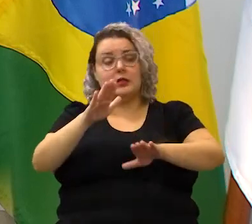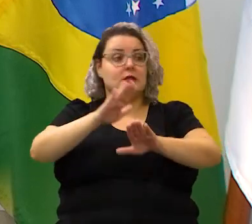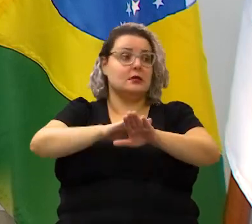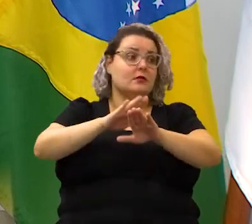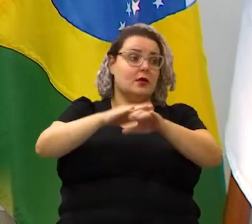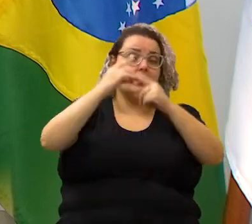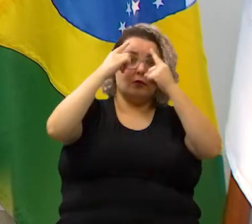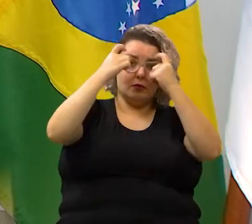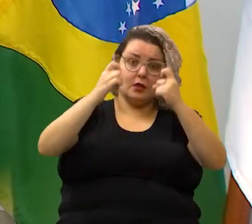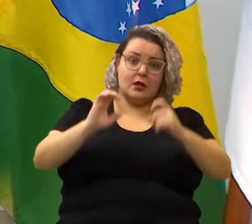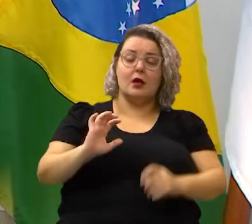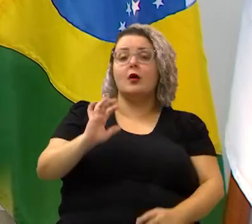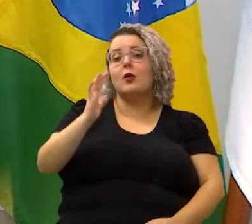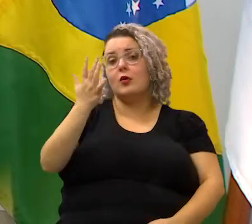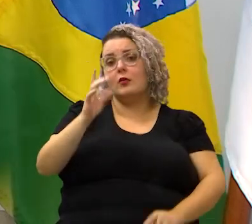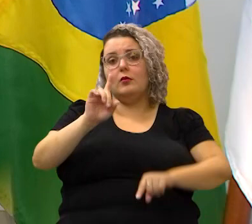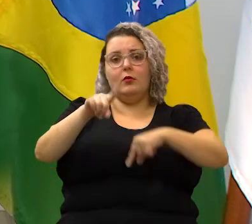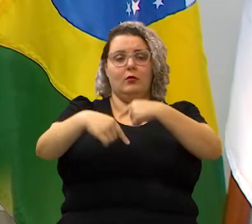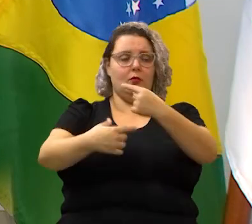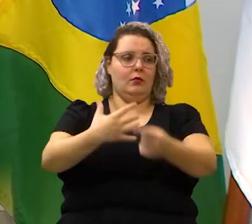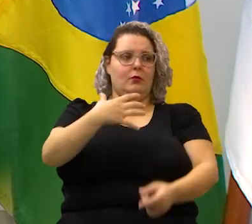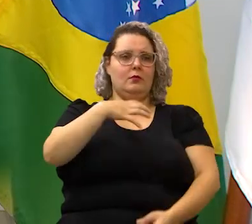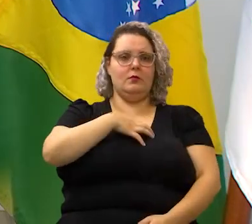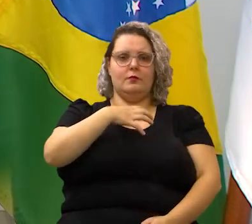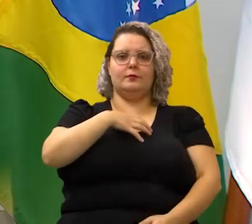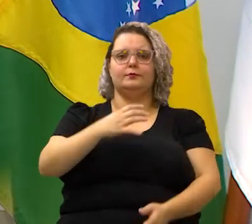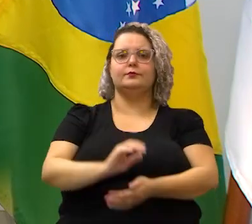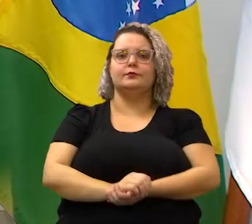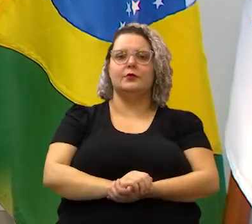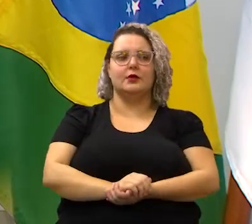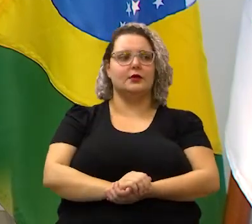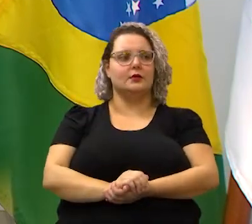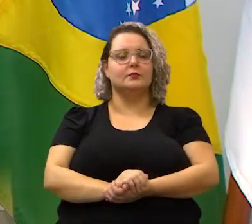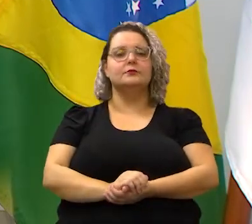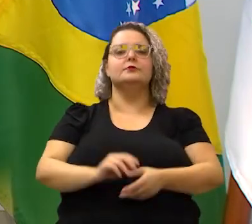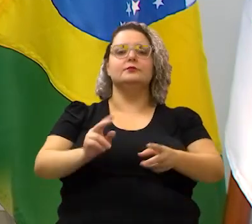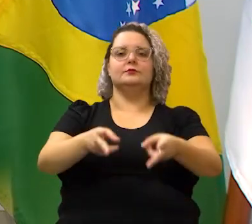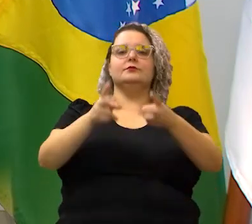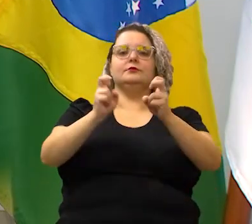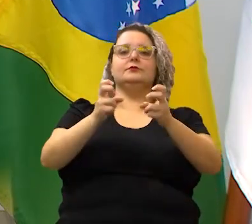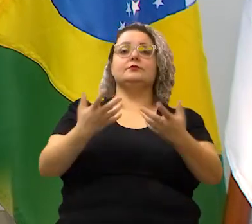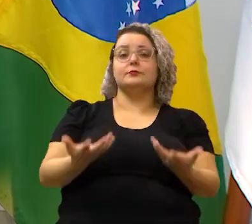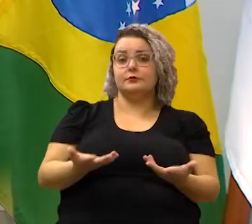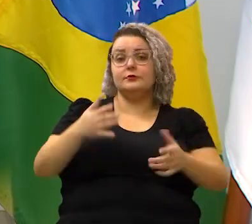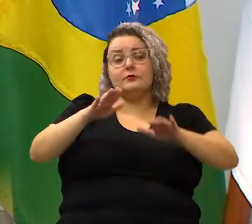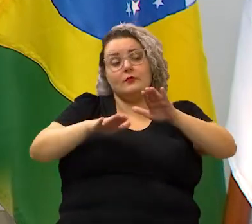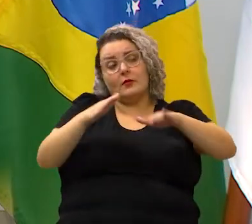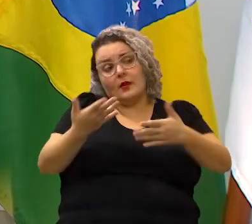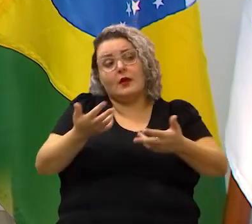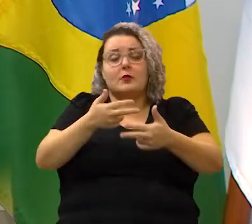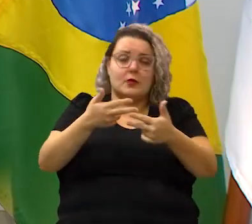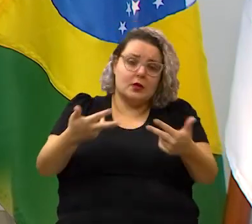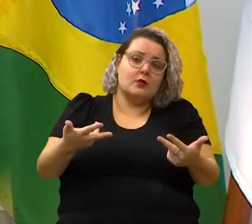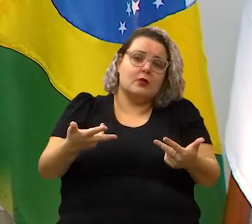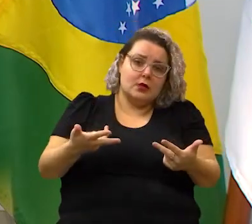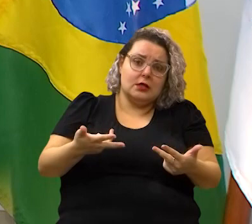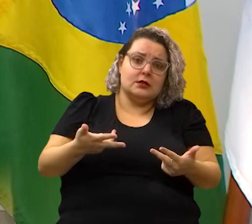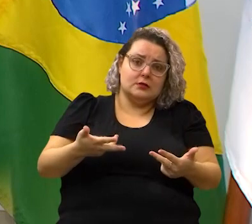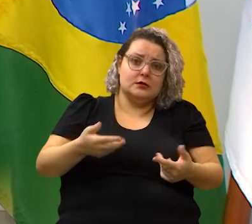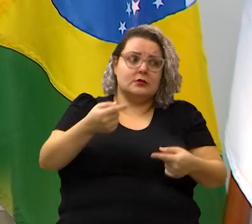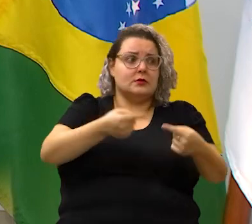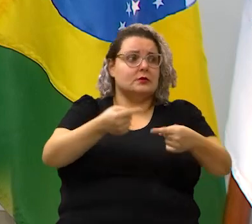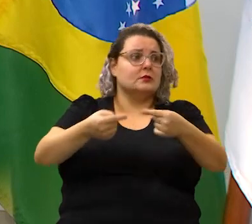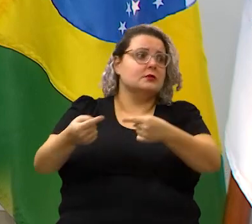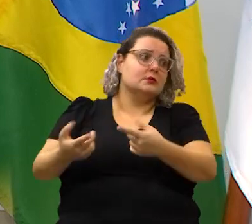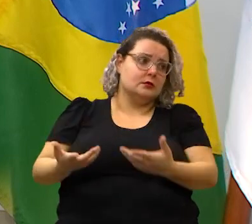essas ações de violências acontecem de outra forma a gente percebe e talvez seja um das coisas que vai